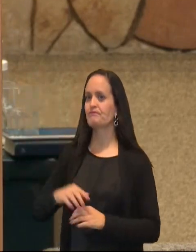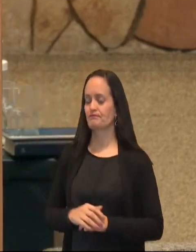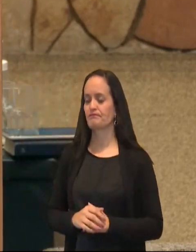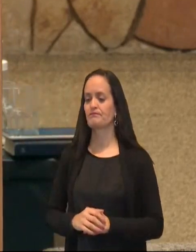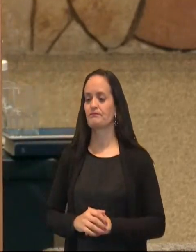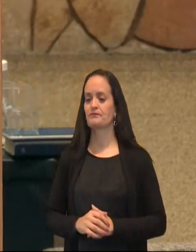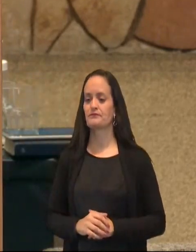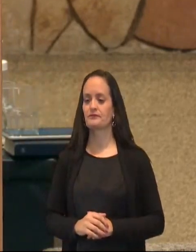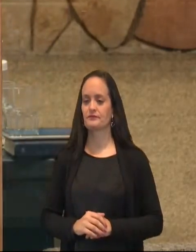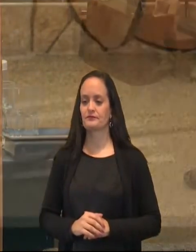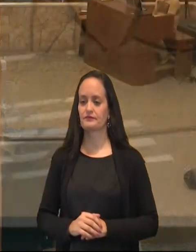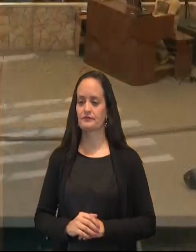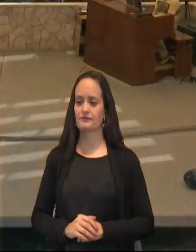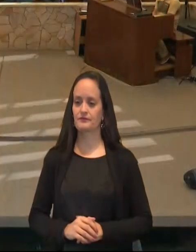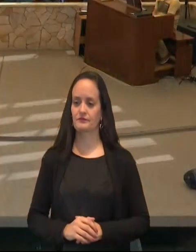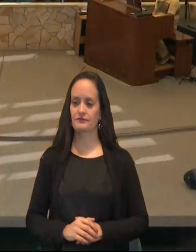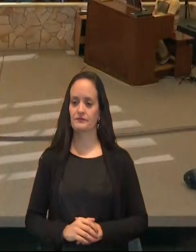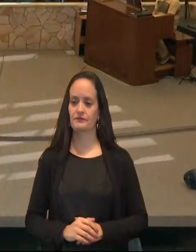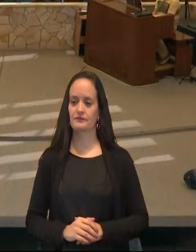Amém.